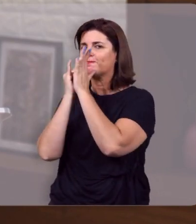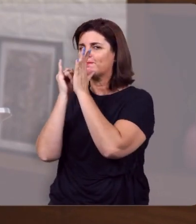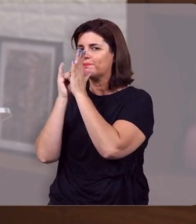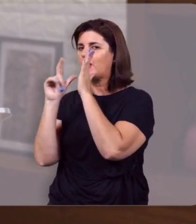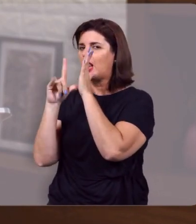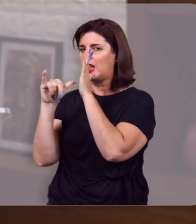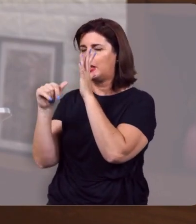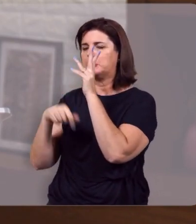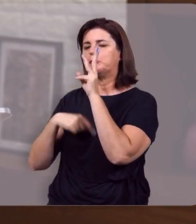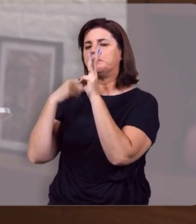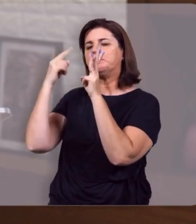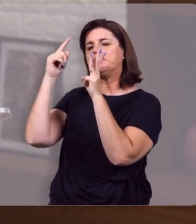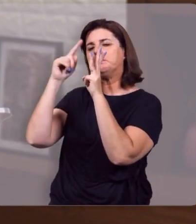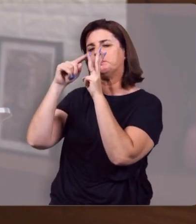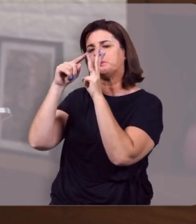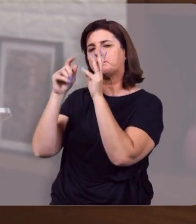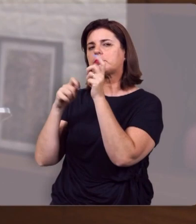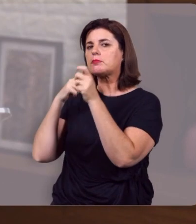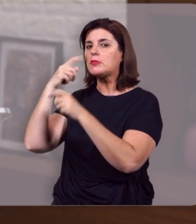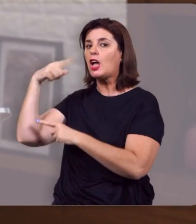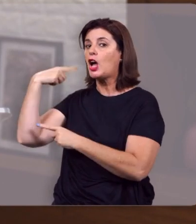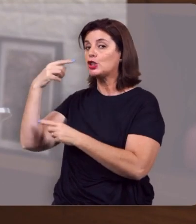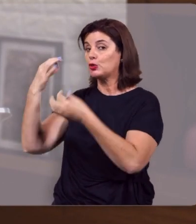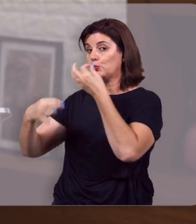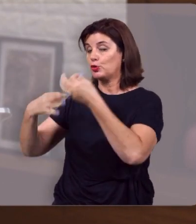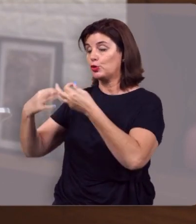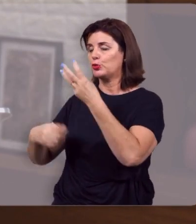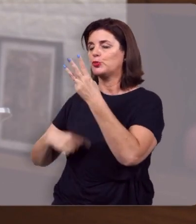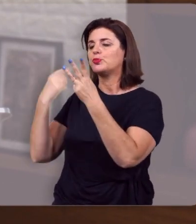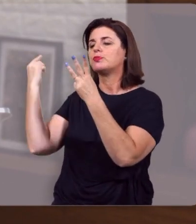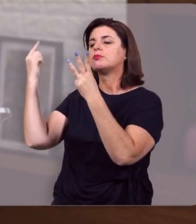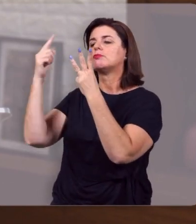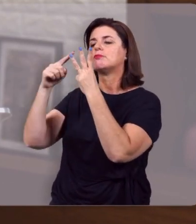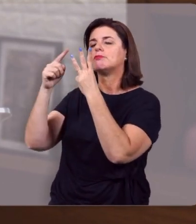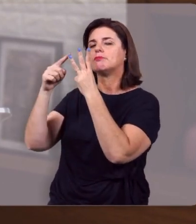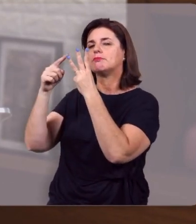nosso intercessor legal. Ele é o advogado justo.